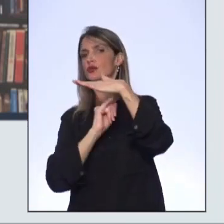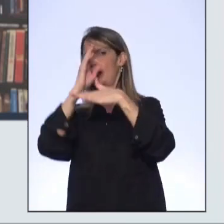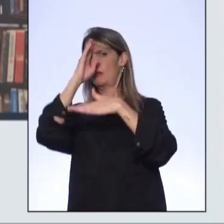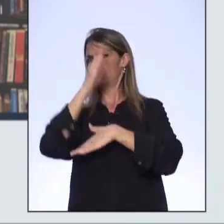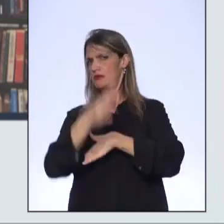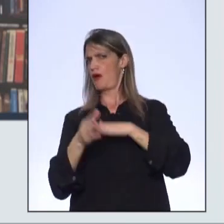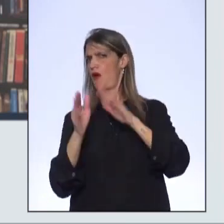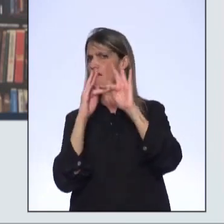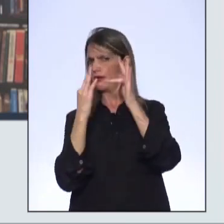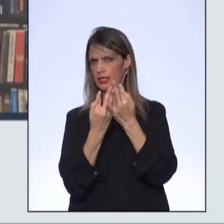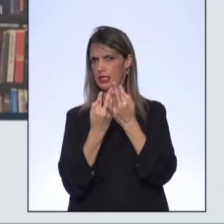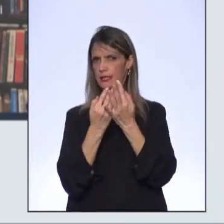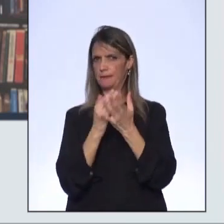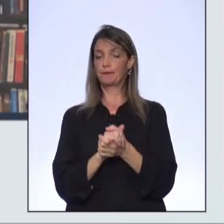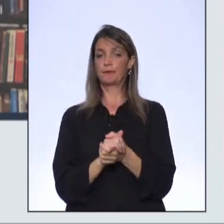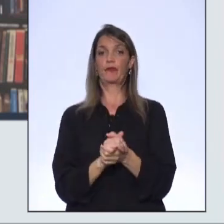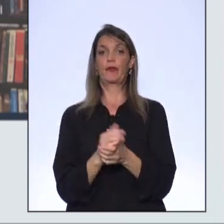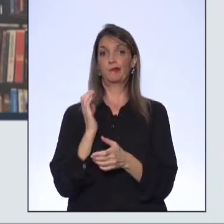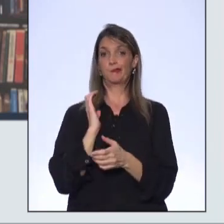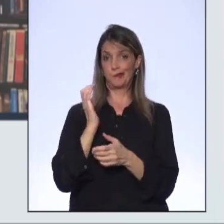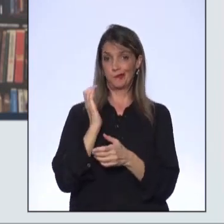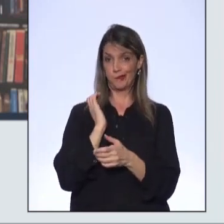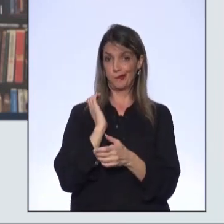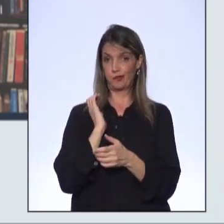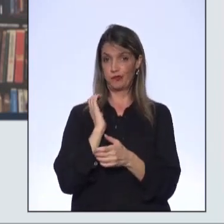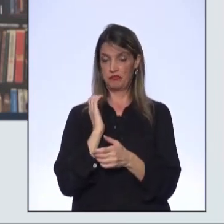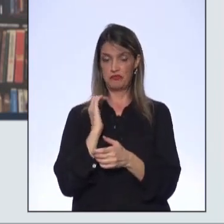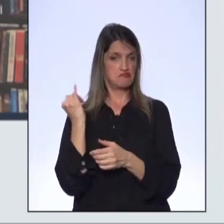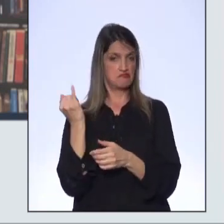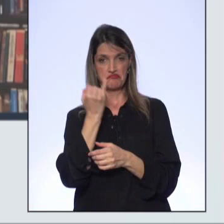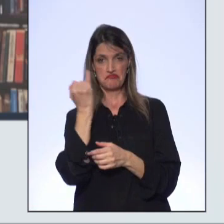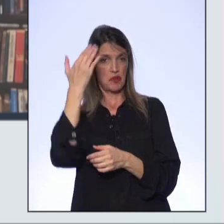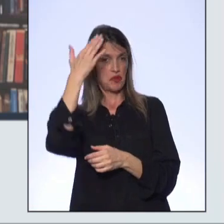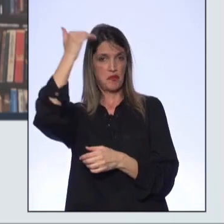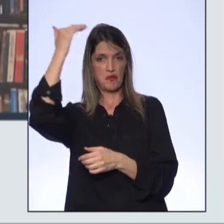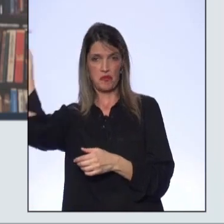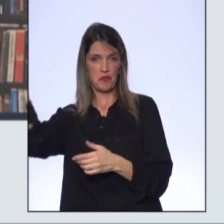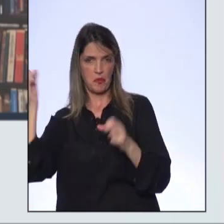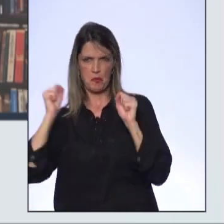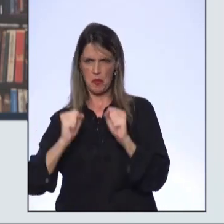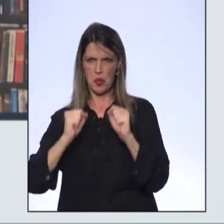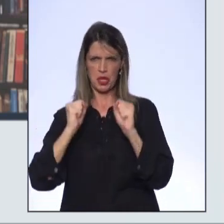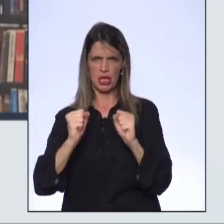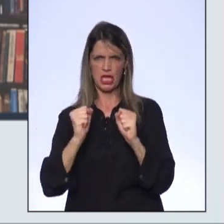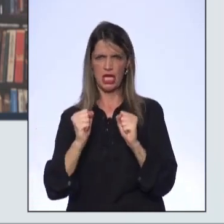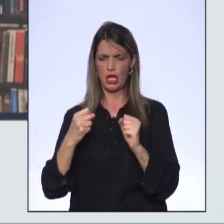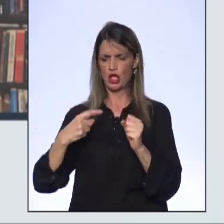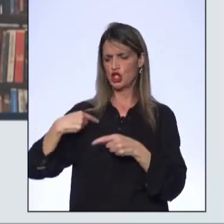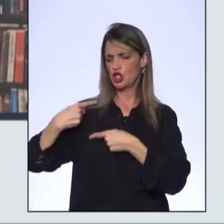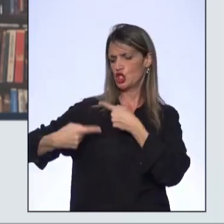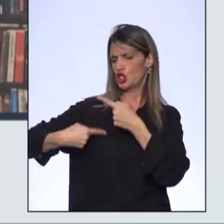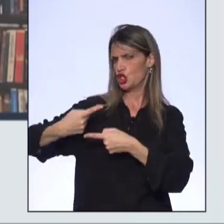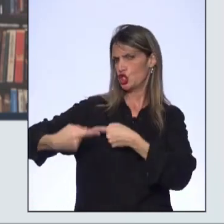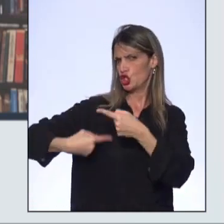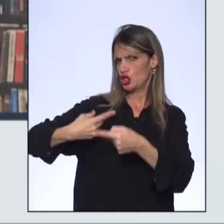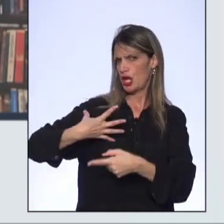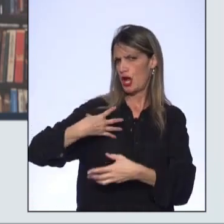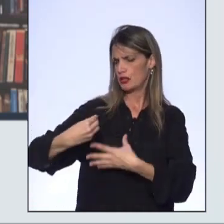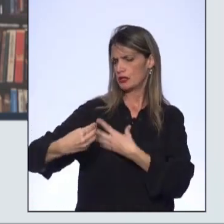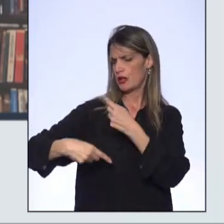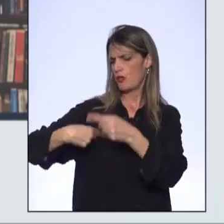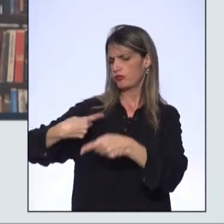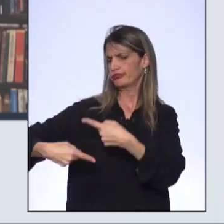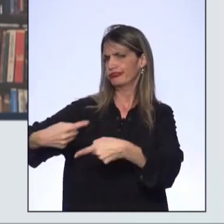por meio da qual a riqueza, o prestígio e poder são transmitidos de uma geração para outra. Então,